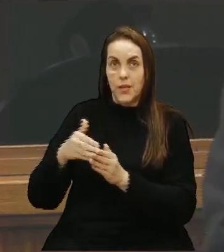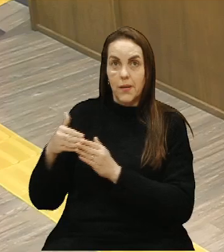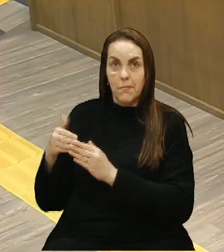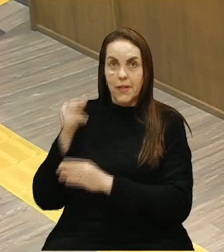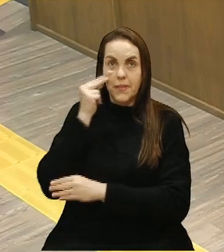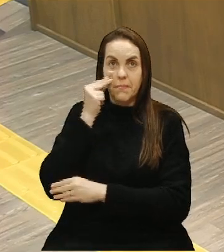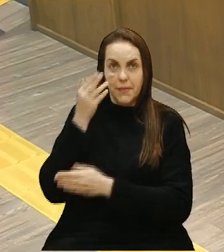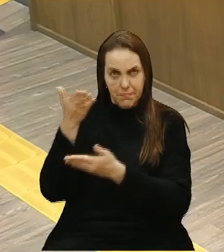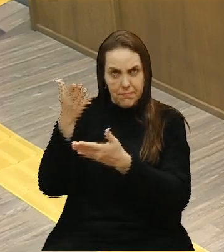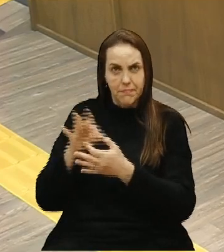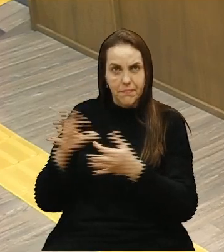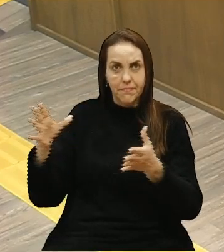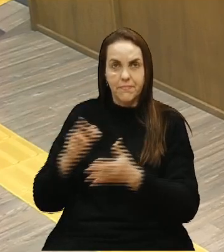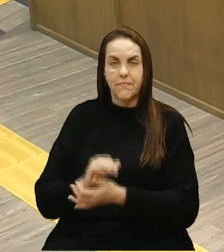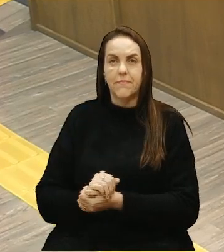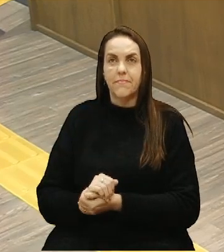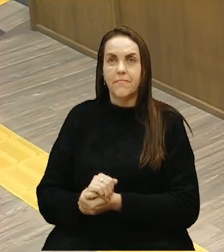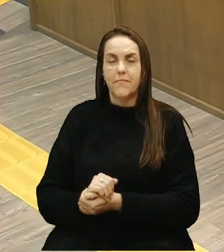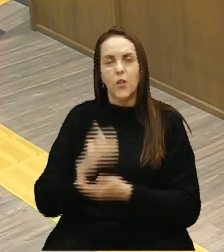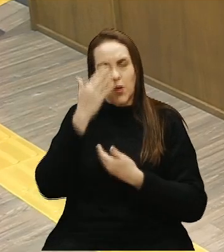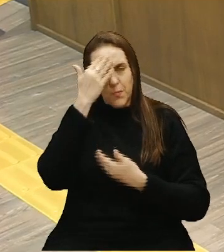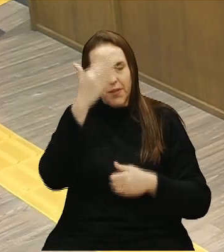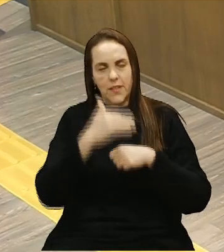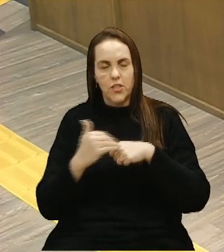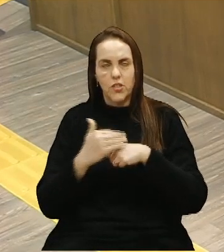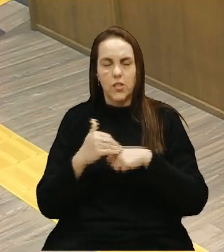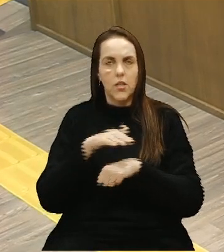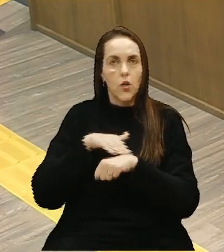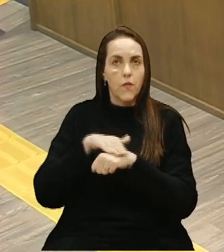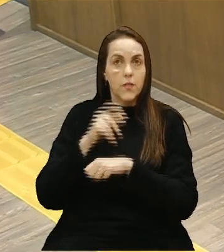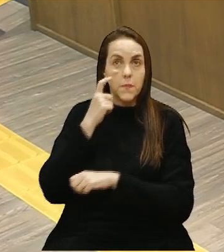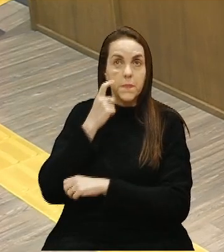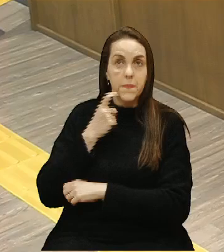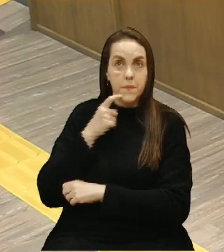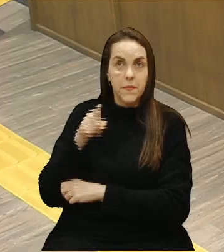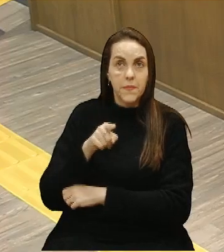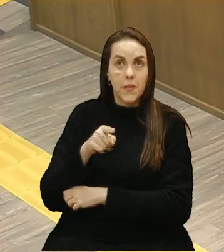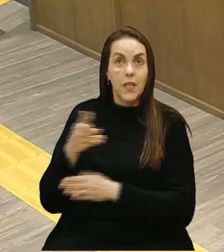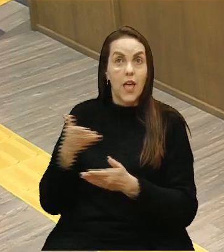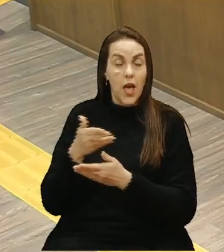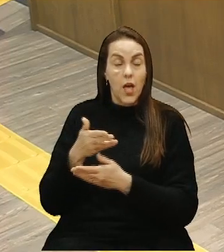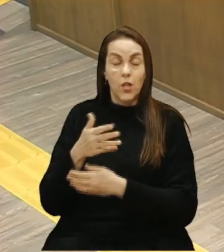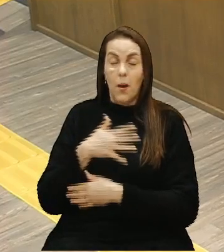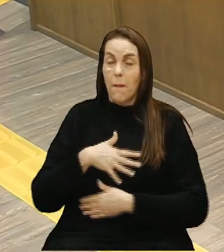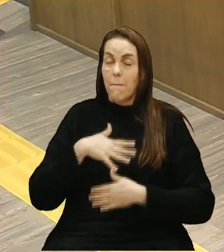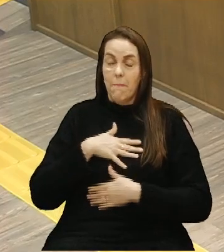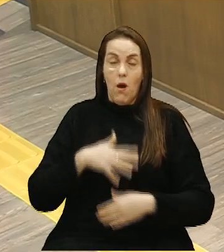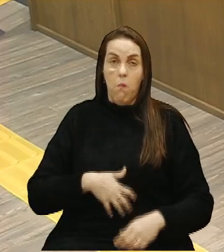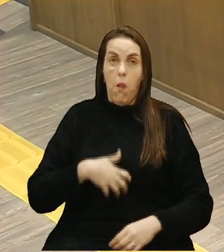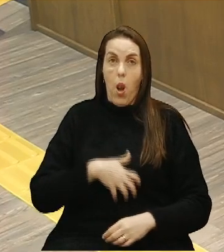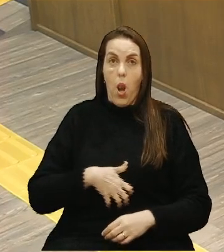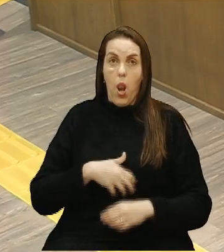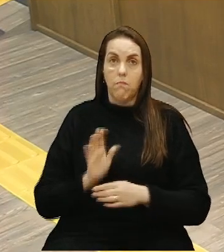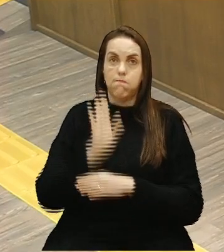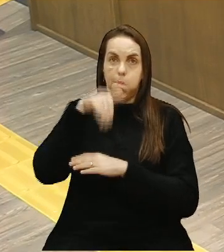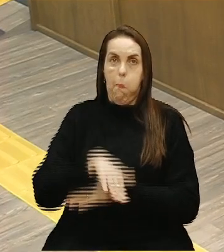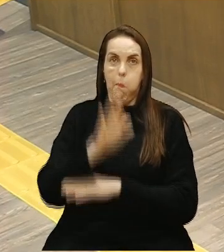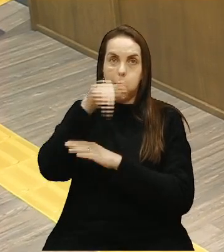imediato. Obrigado pela gentileza. Estava conversando com o vereador Wagner. Eu estou mal de estômago até agora, porque aquele ônibus parece uma montanha-russa,